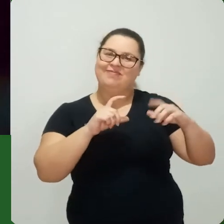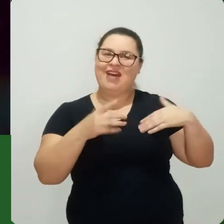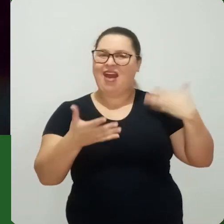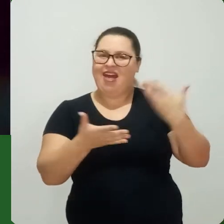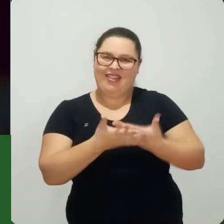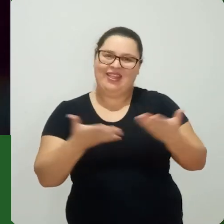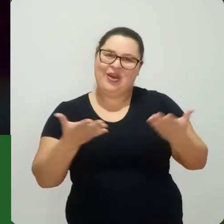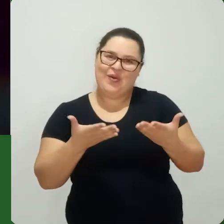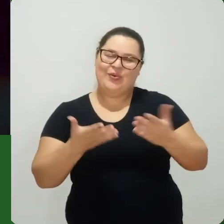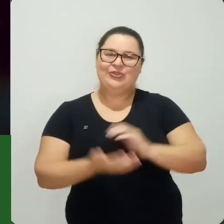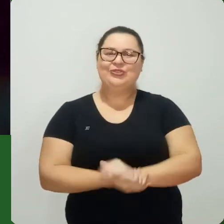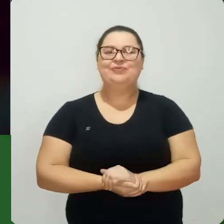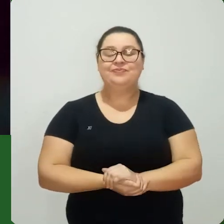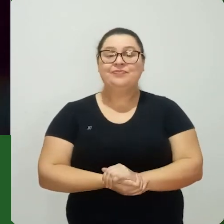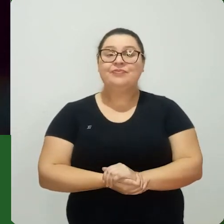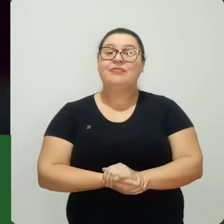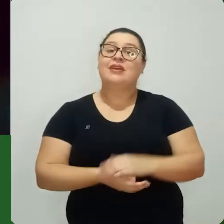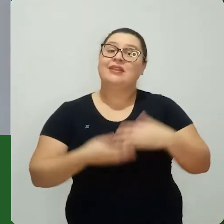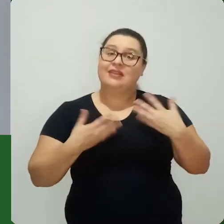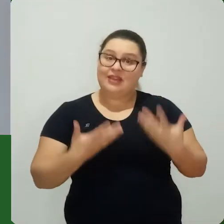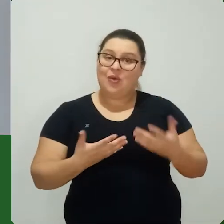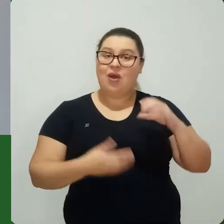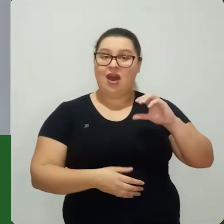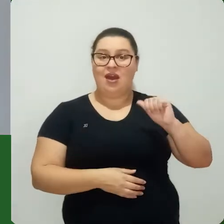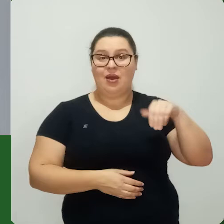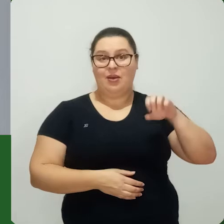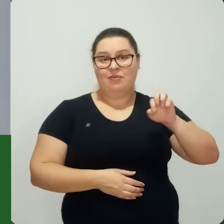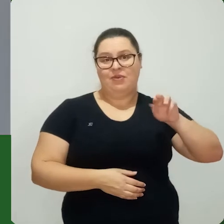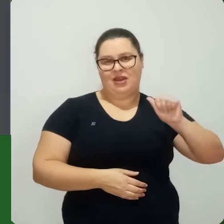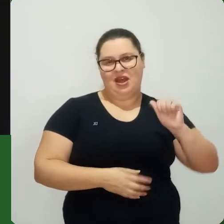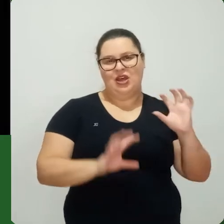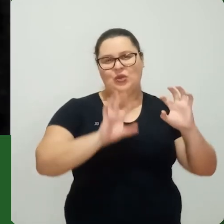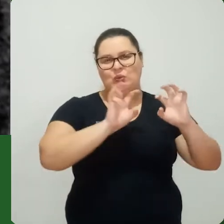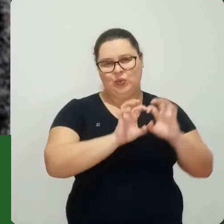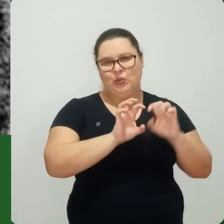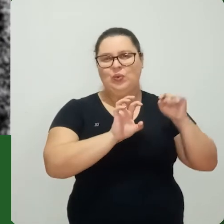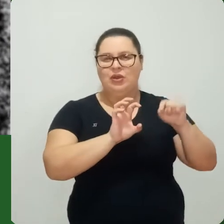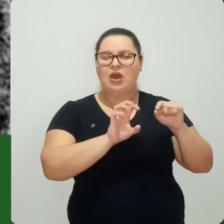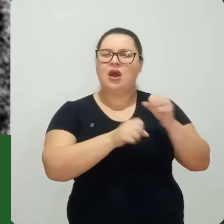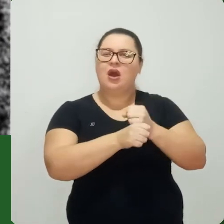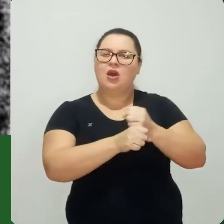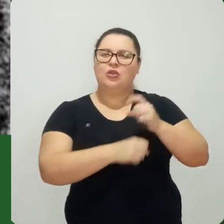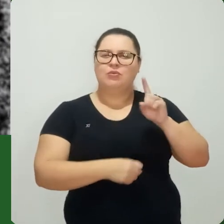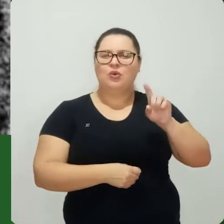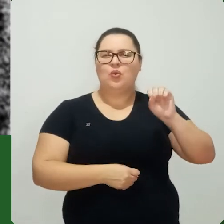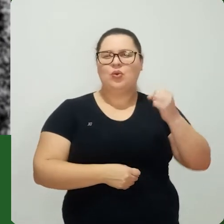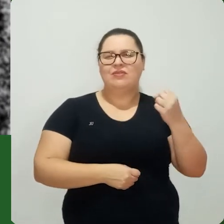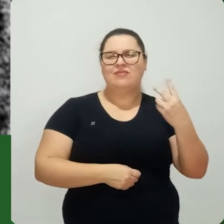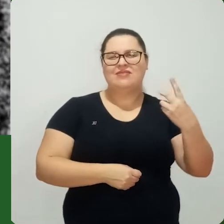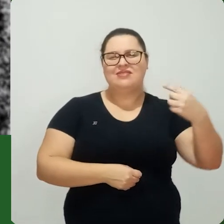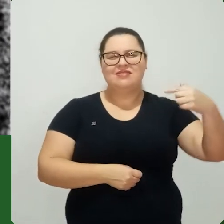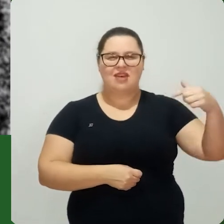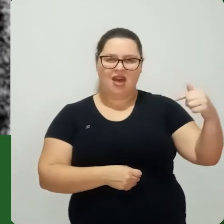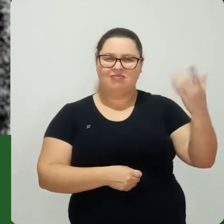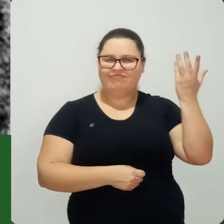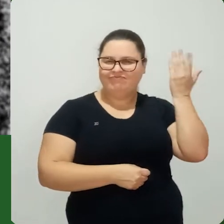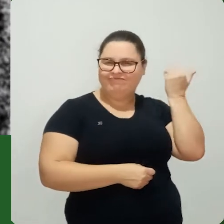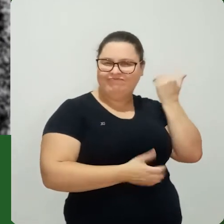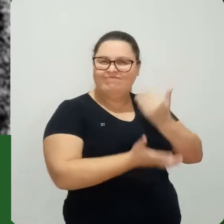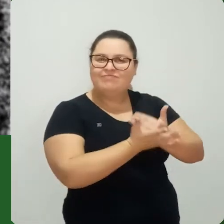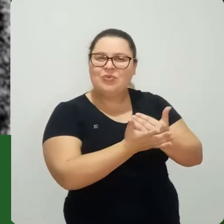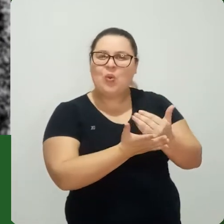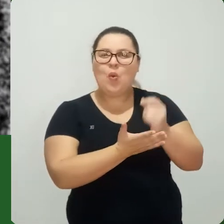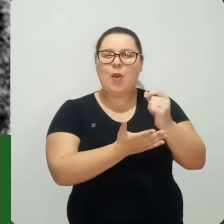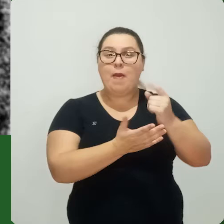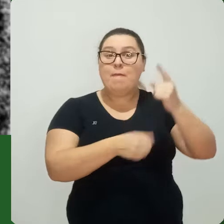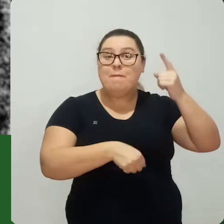em mais ou menos em 1827, o Nice fez o que foi chamada a primeira fotografia da história. Ficou conhecida como primeira fotografia.